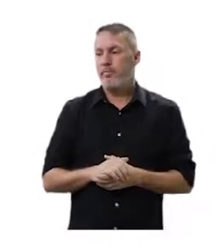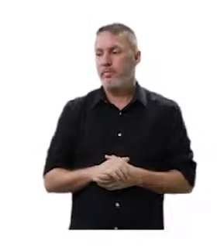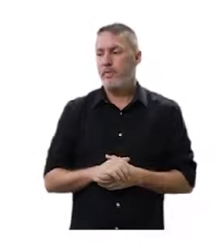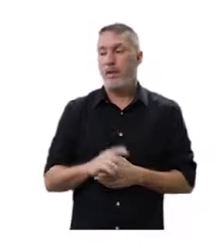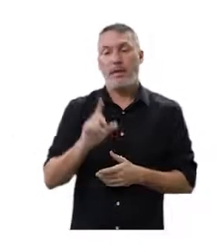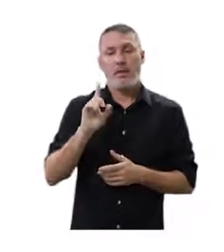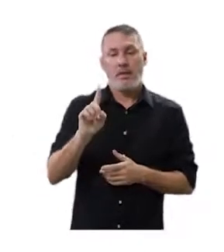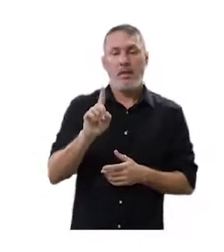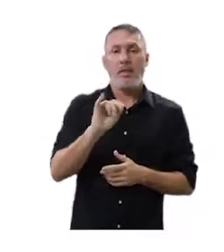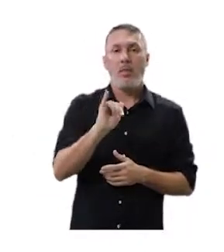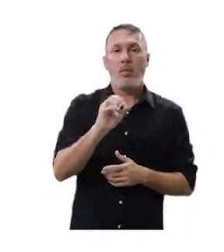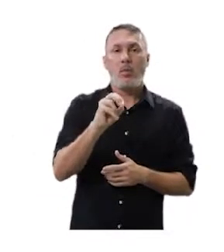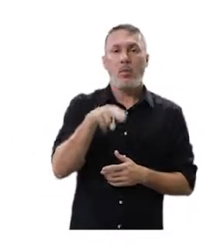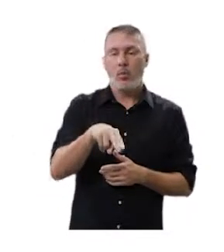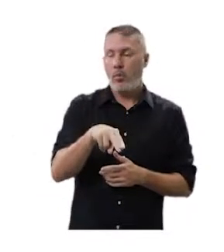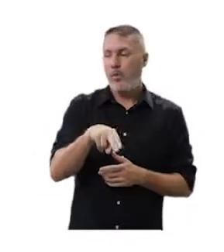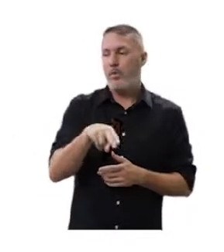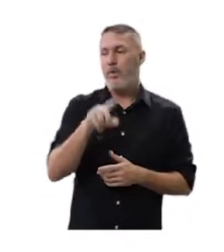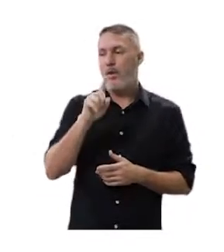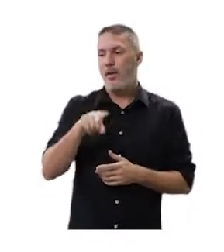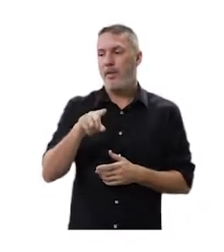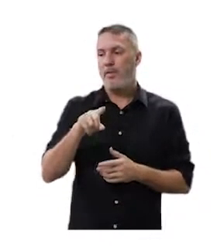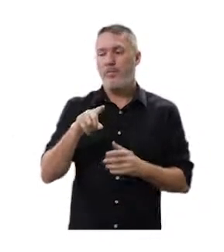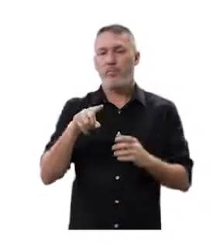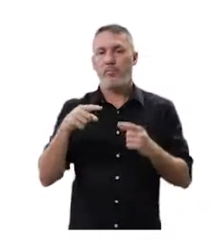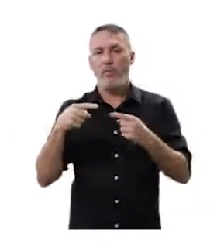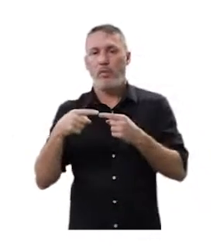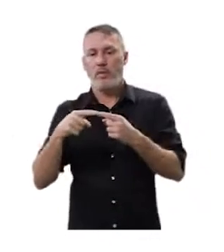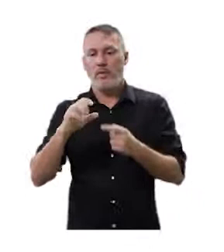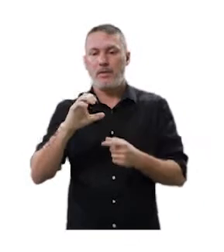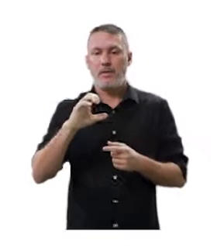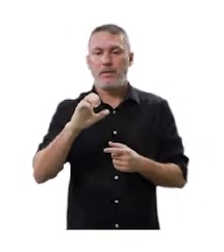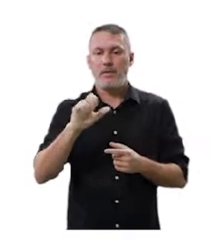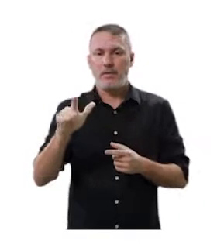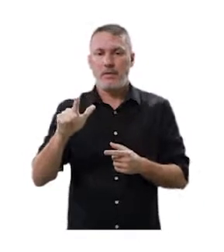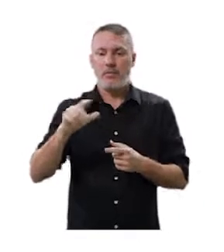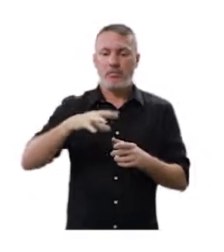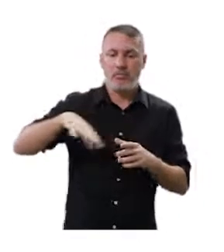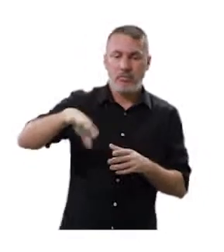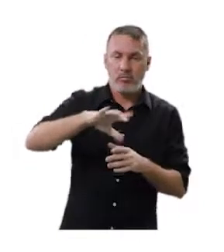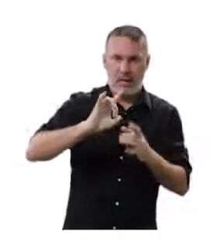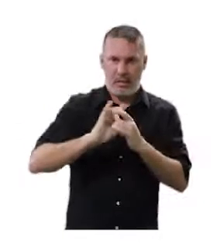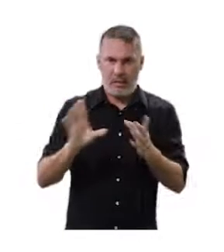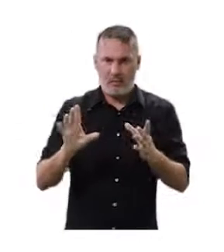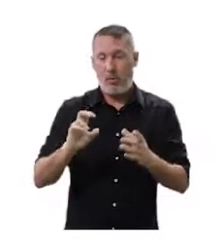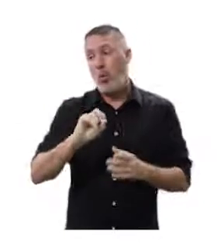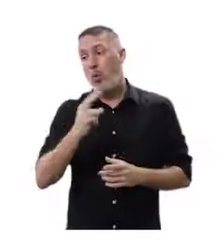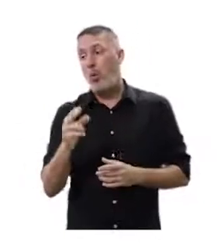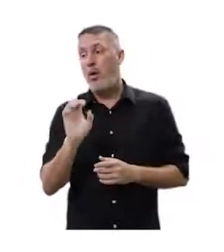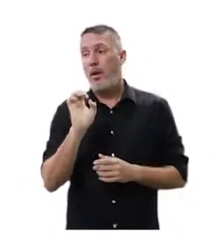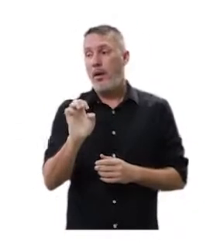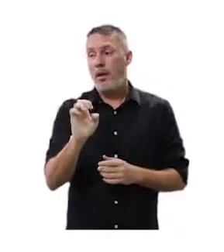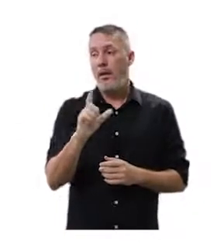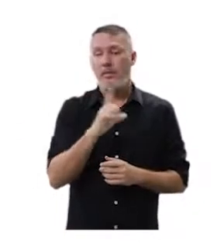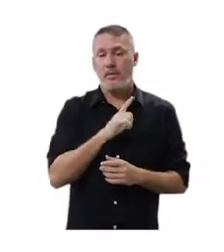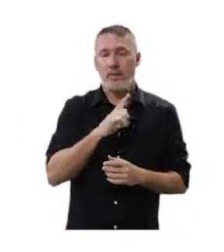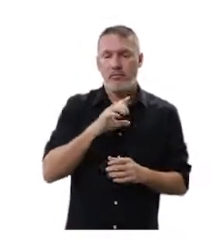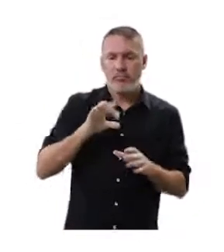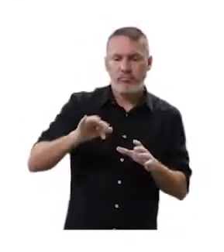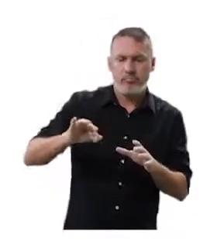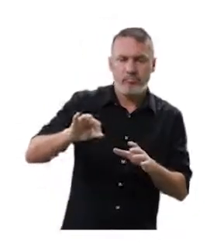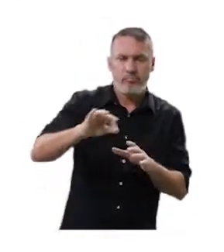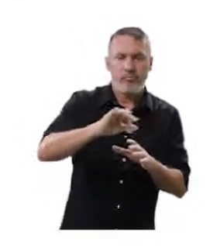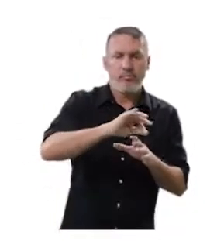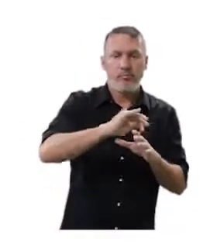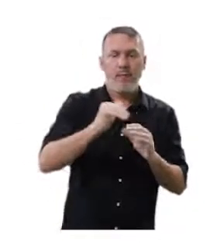sódio e cloro provenientes da dissociação do sal entram livremente nelas. Ou letra E, a grande concentração